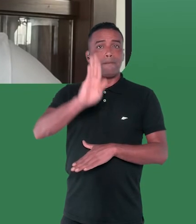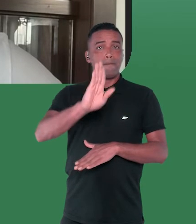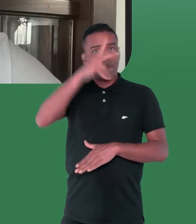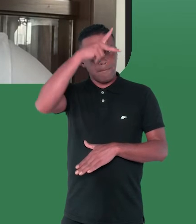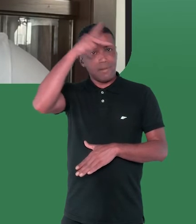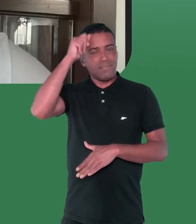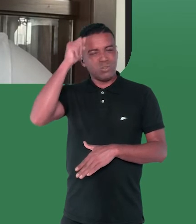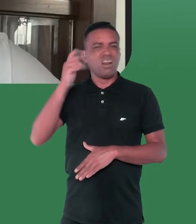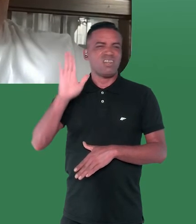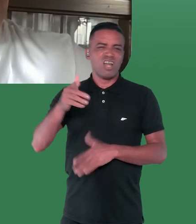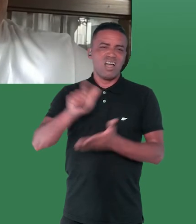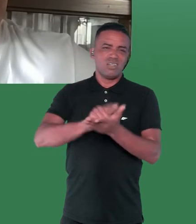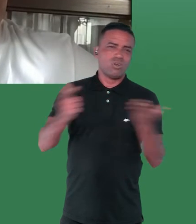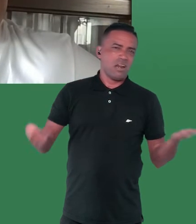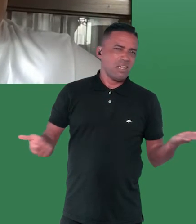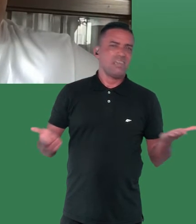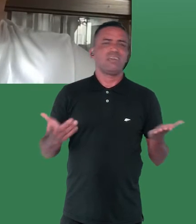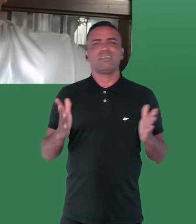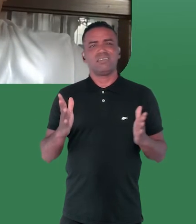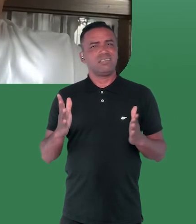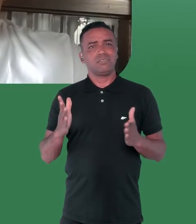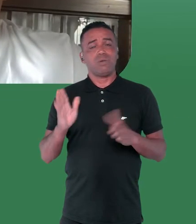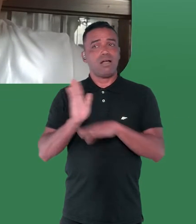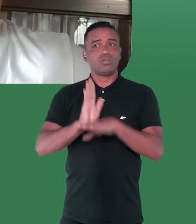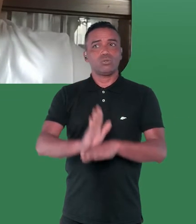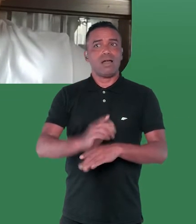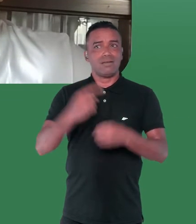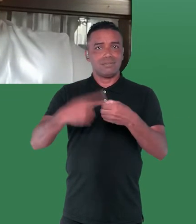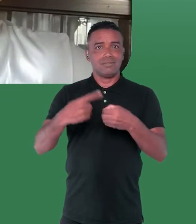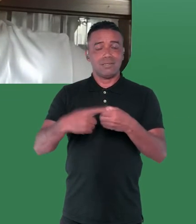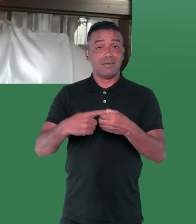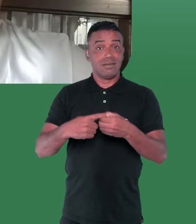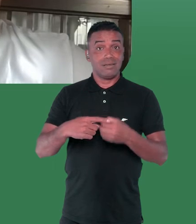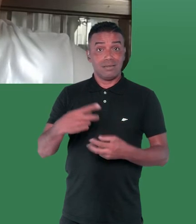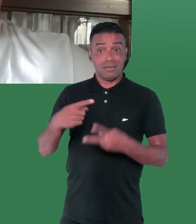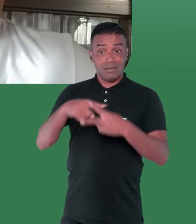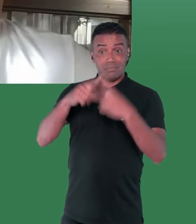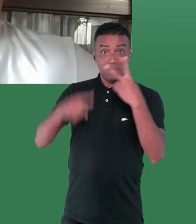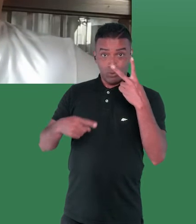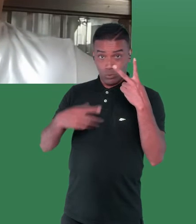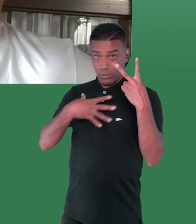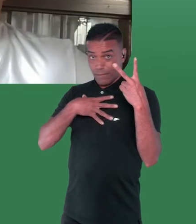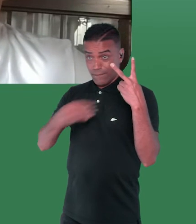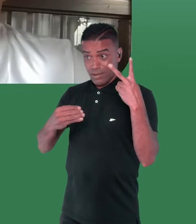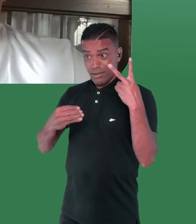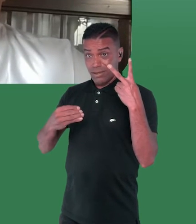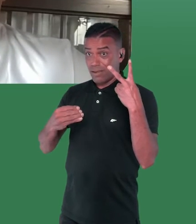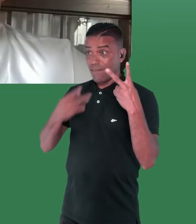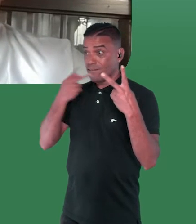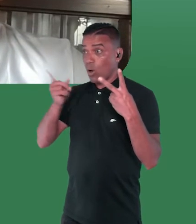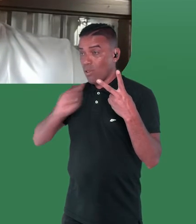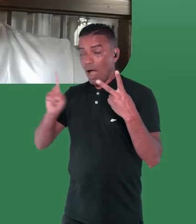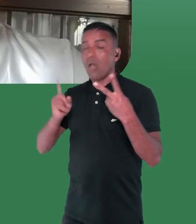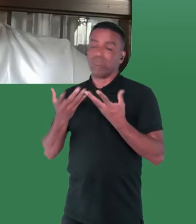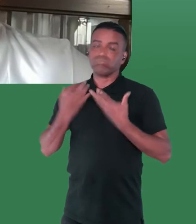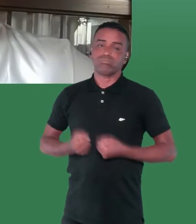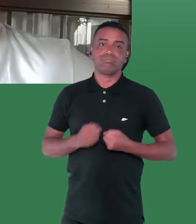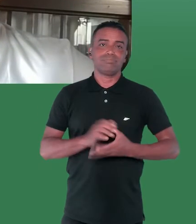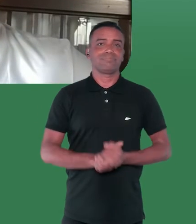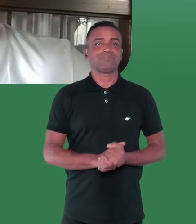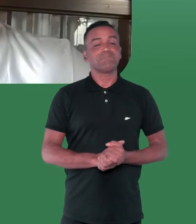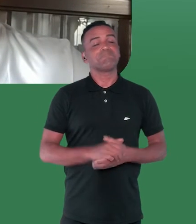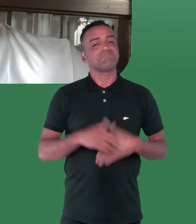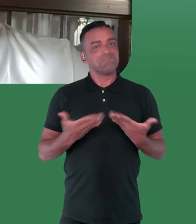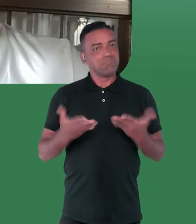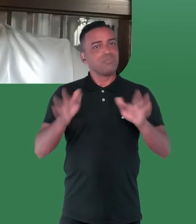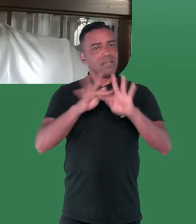Eu falei, já fiz jornalismo, está na hora de contribuir com a cidade. Então, elas deram um cartão vermelho e eu refuguei. Tá aí